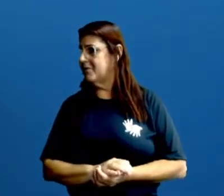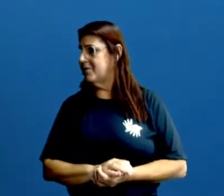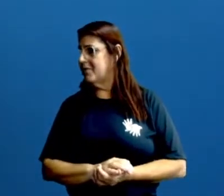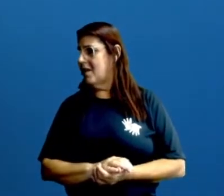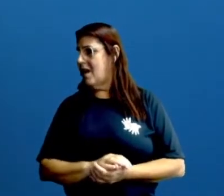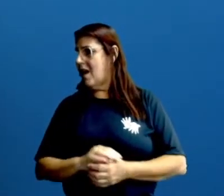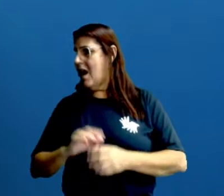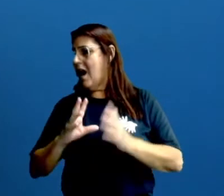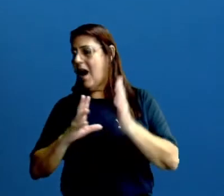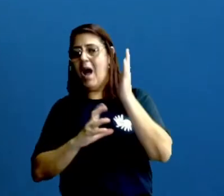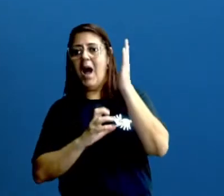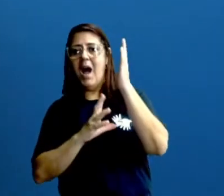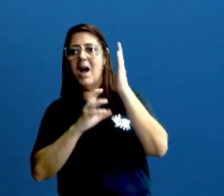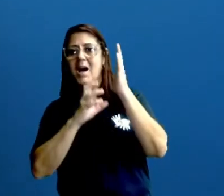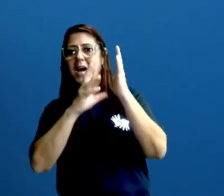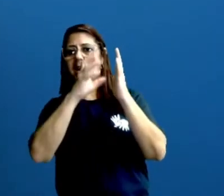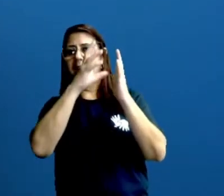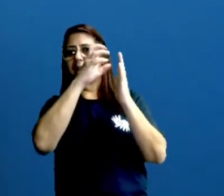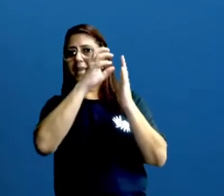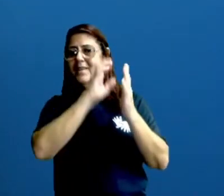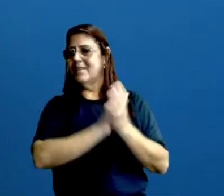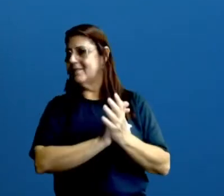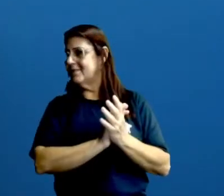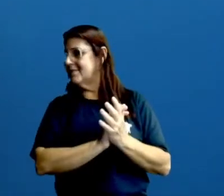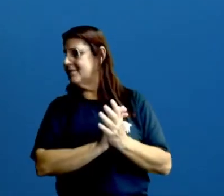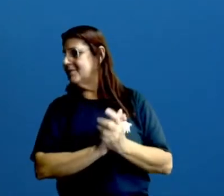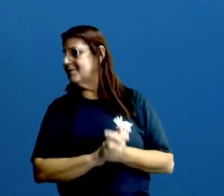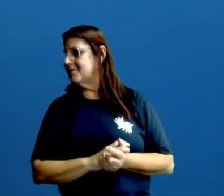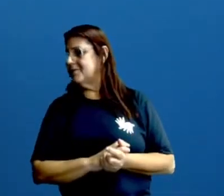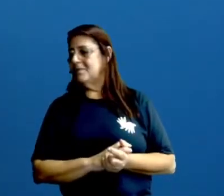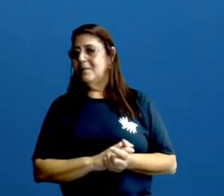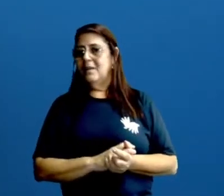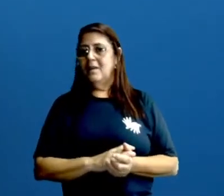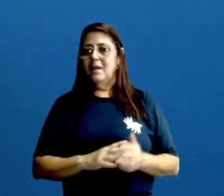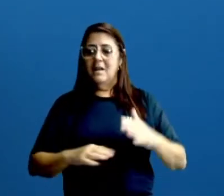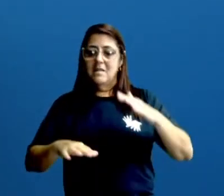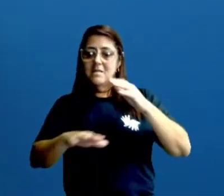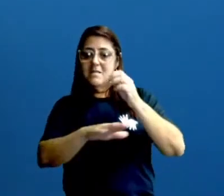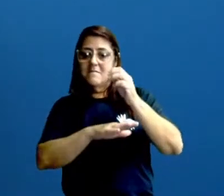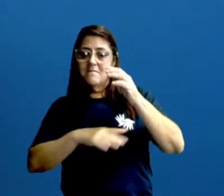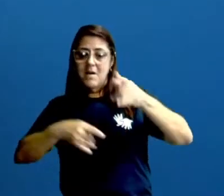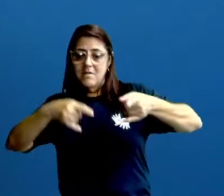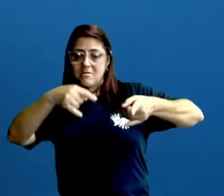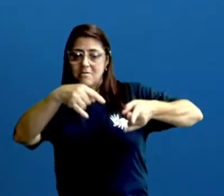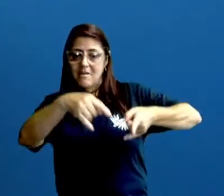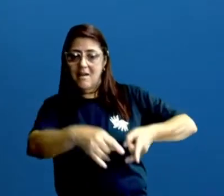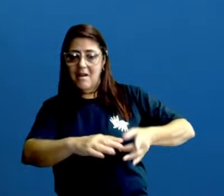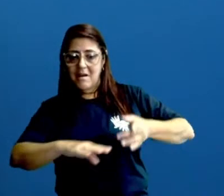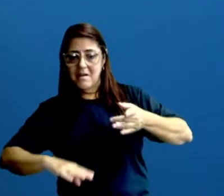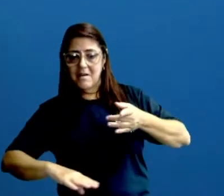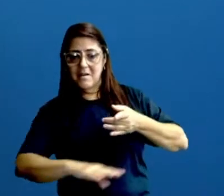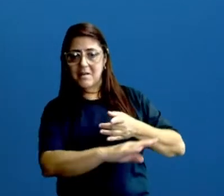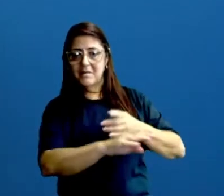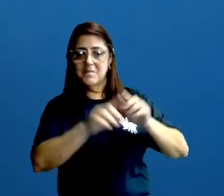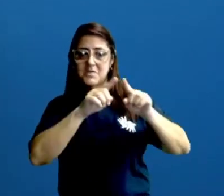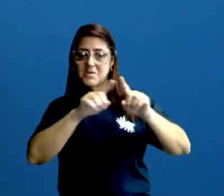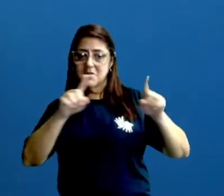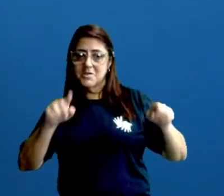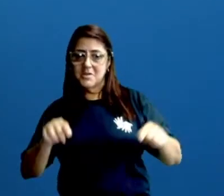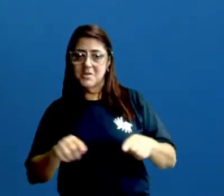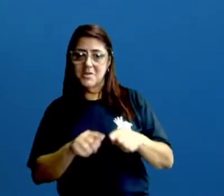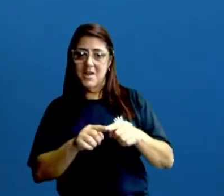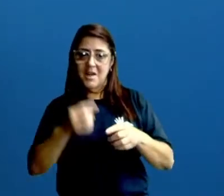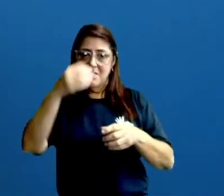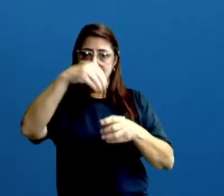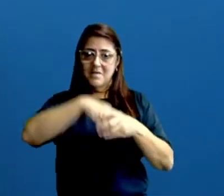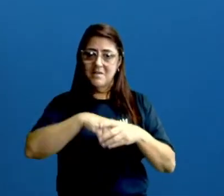trava-língua. É o da aranha, que é assim, ó. Debaixo da cama tem uma jarra. Dentro da jarra